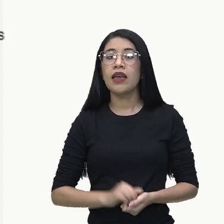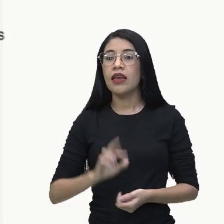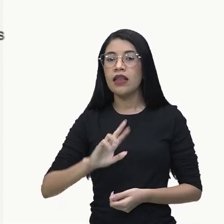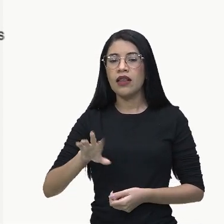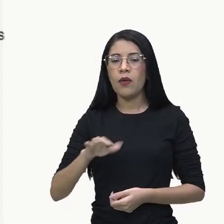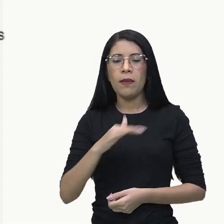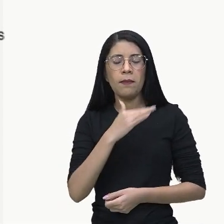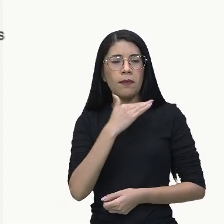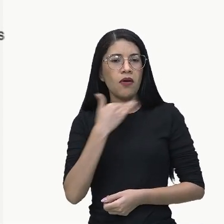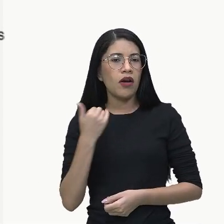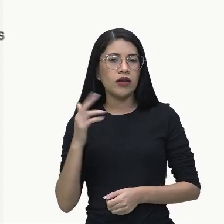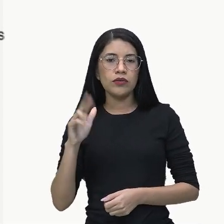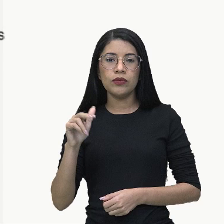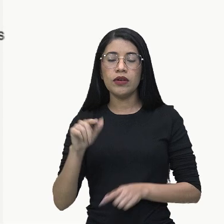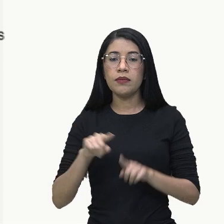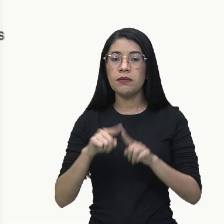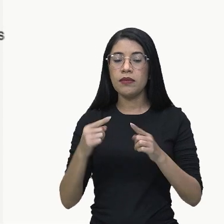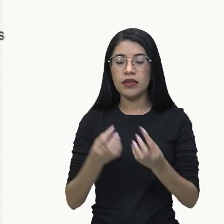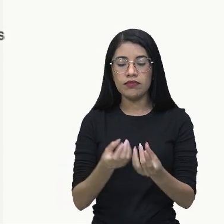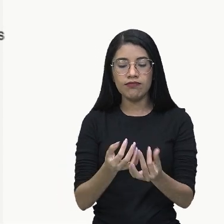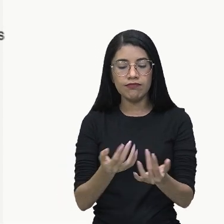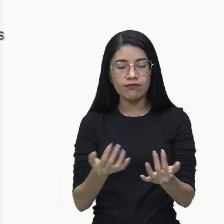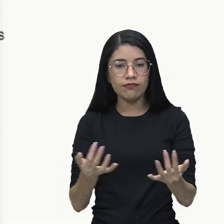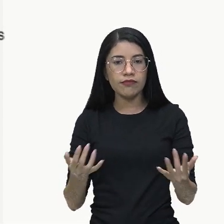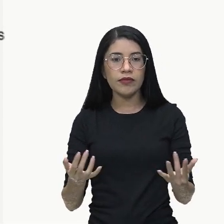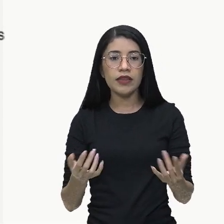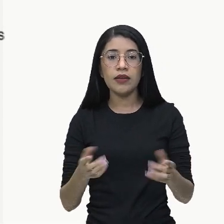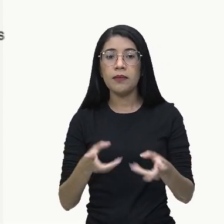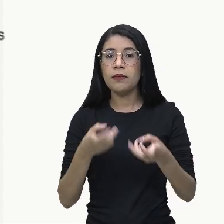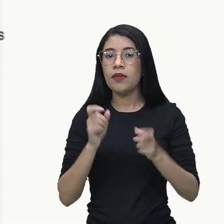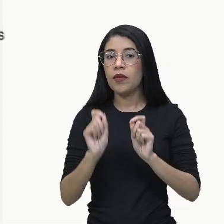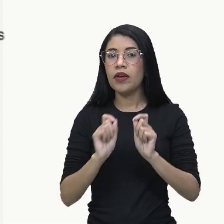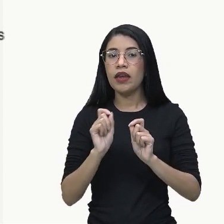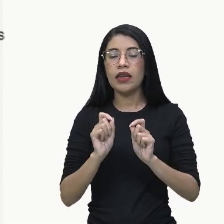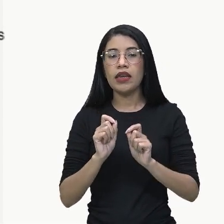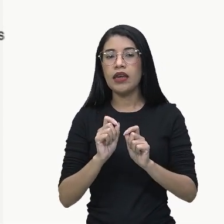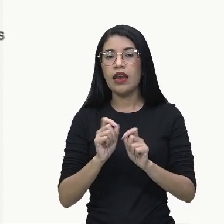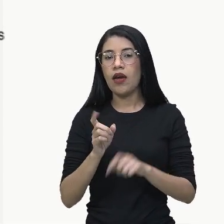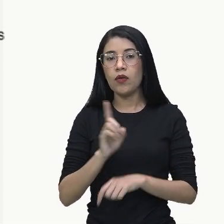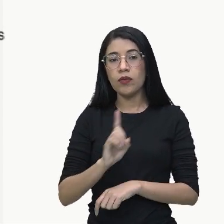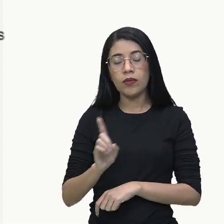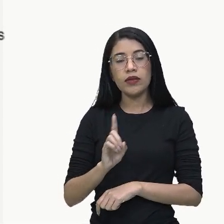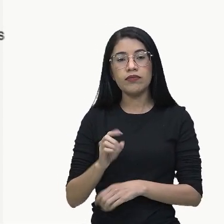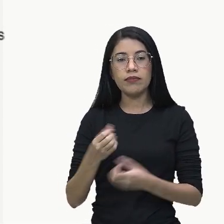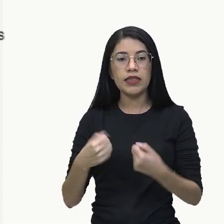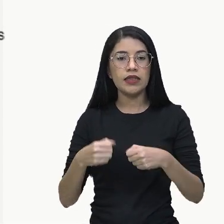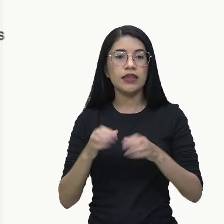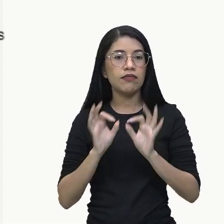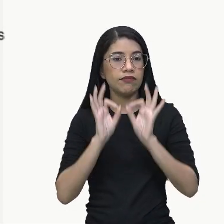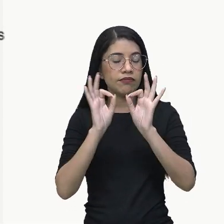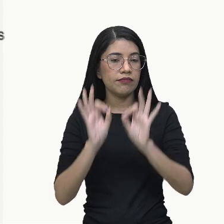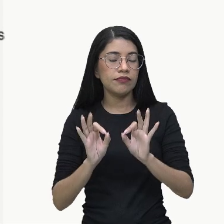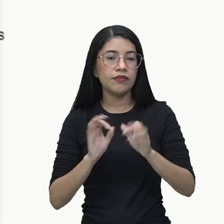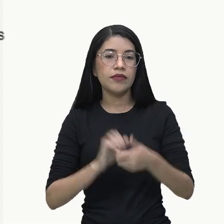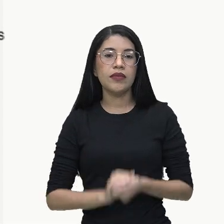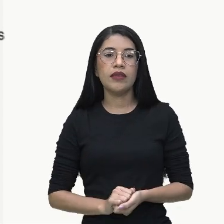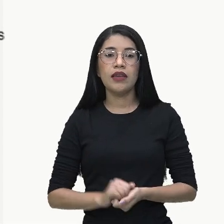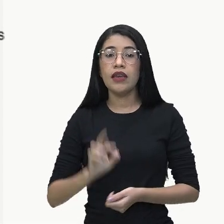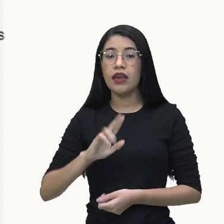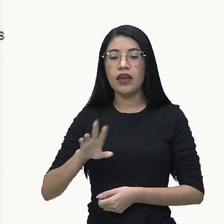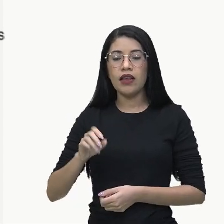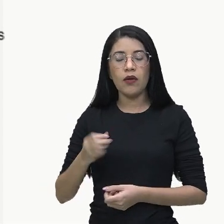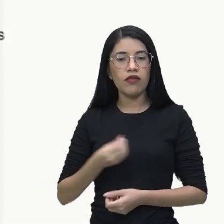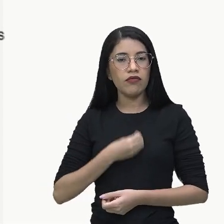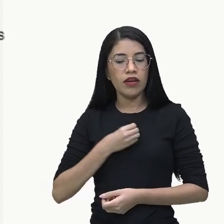Imortal posto que a chama a gente tem A negação aqui é importante a gente ressaltar não seja Imortal